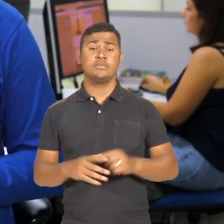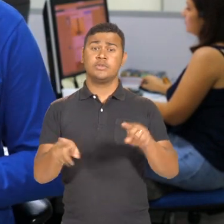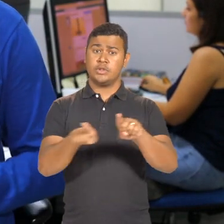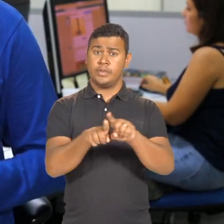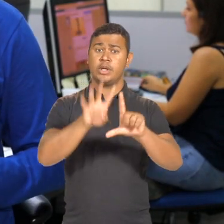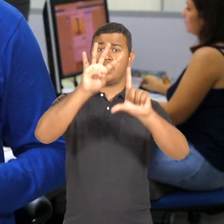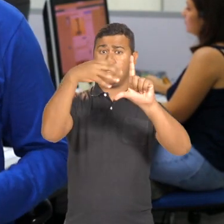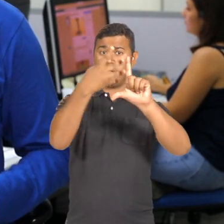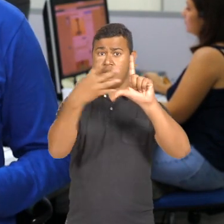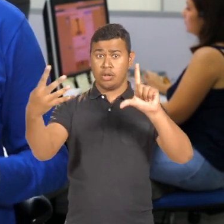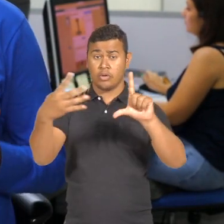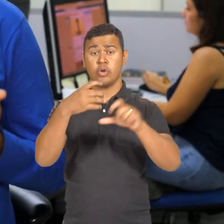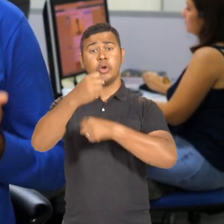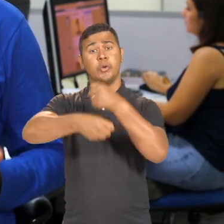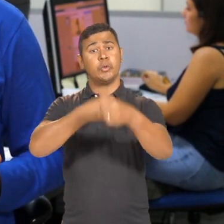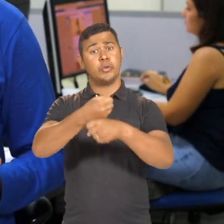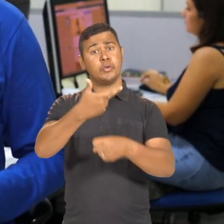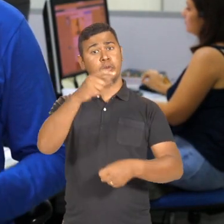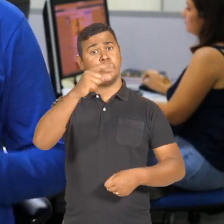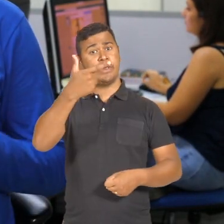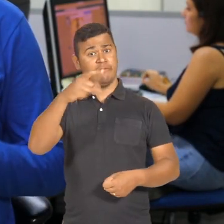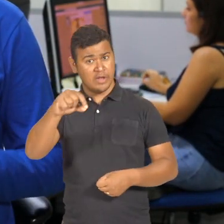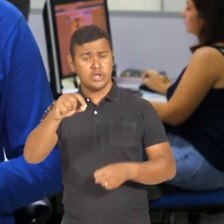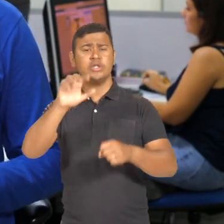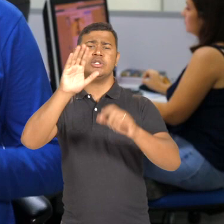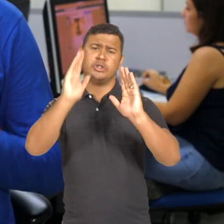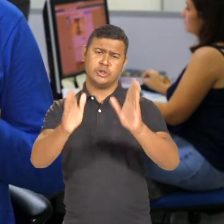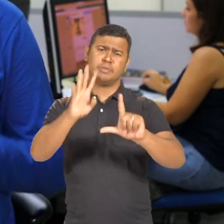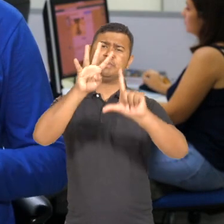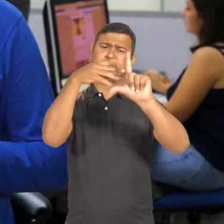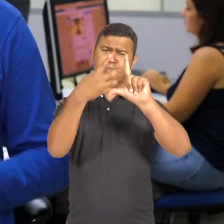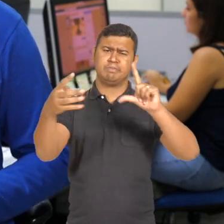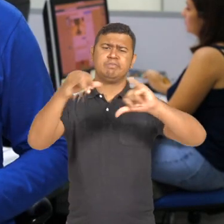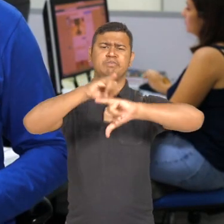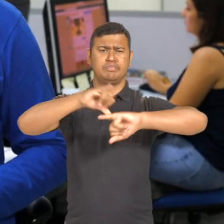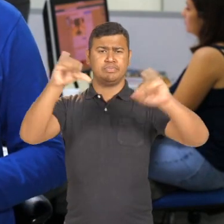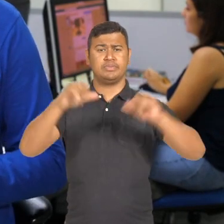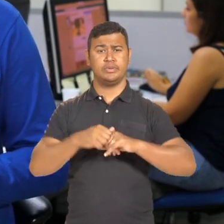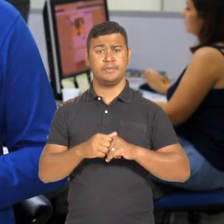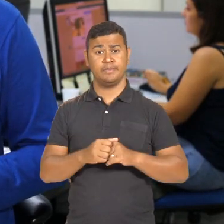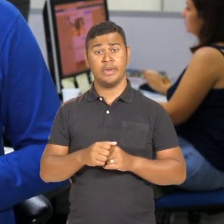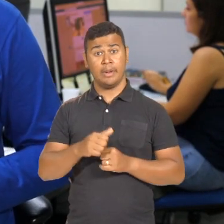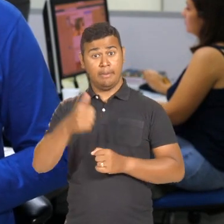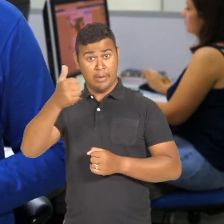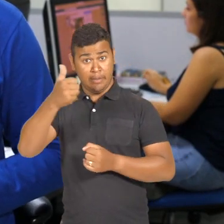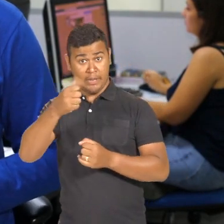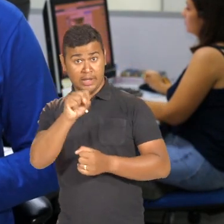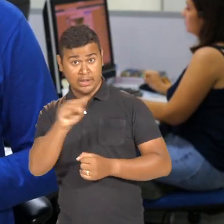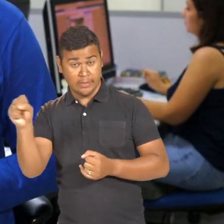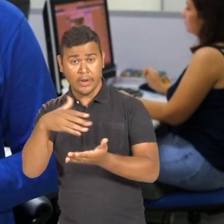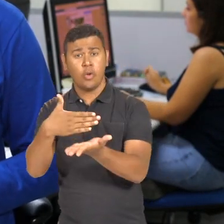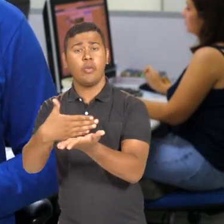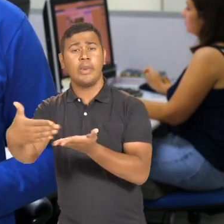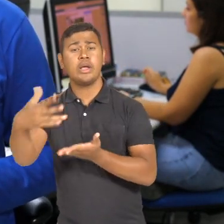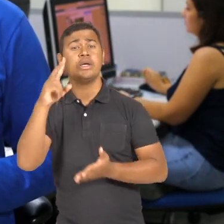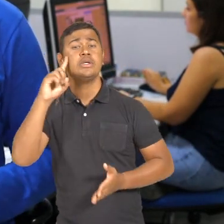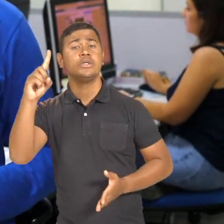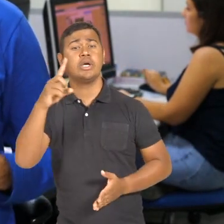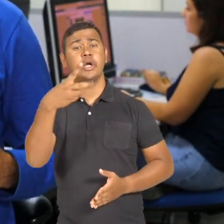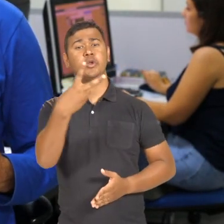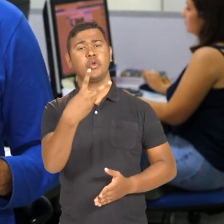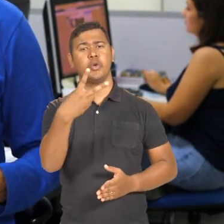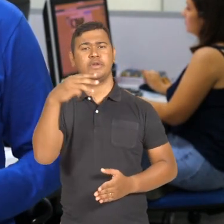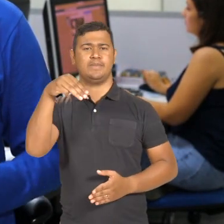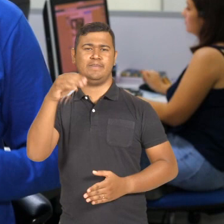calendário acadêmico de 2020 já foi publicado. As aulas do primeiro semestre do ano começam no dia 2 de março.